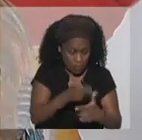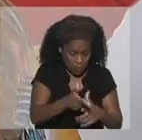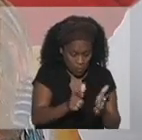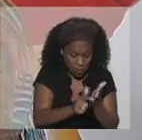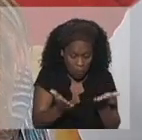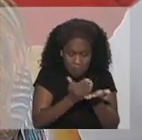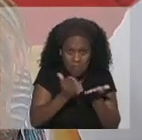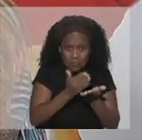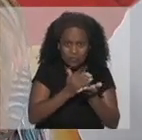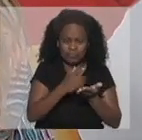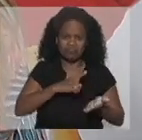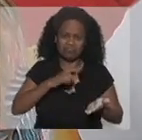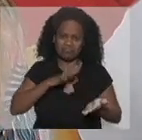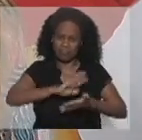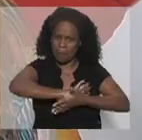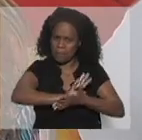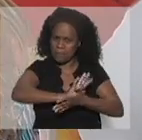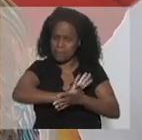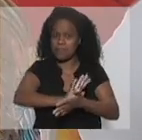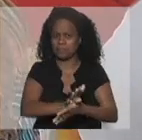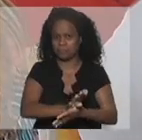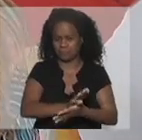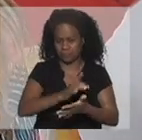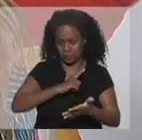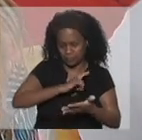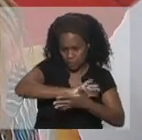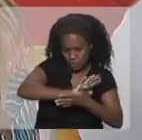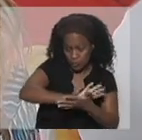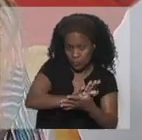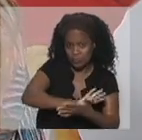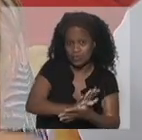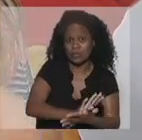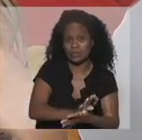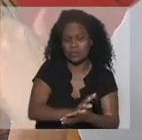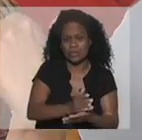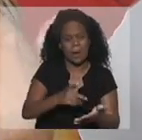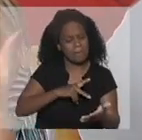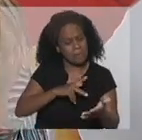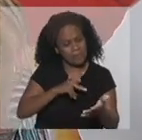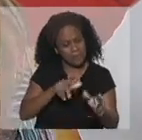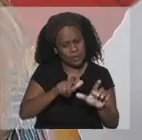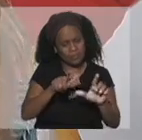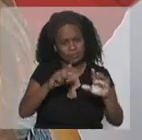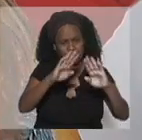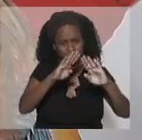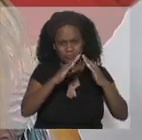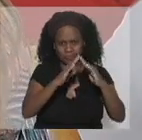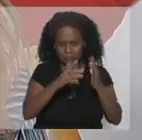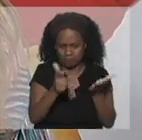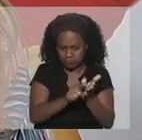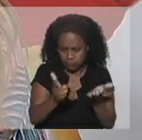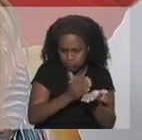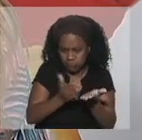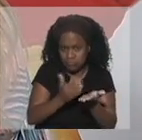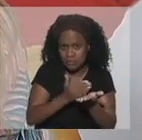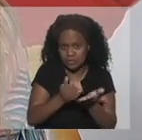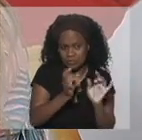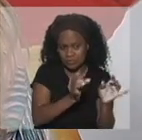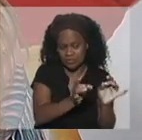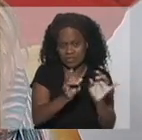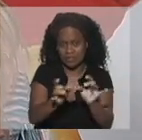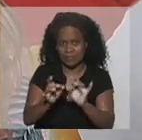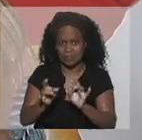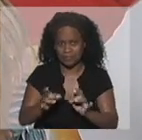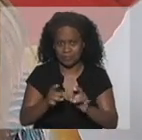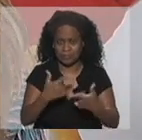os livros, existe esse preconceito. Aí existe o preconceito da própria livraria, por exemplo, uma autora